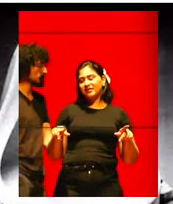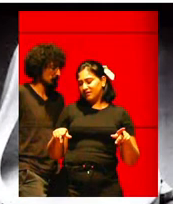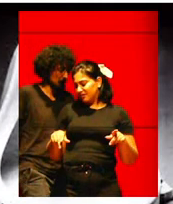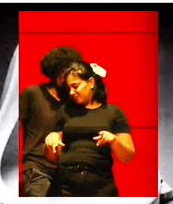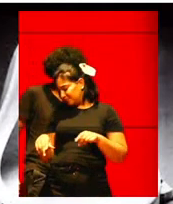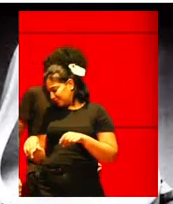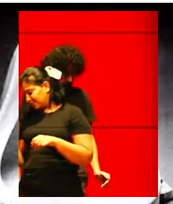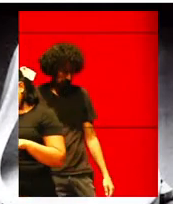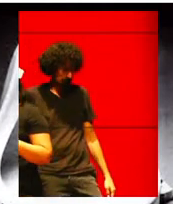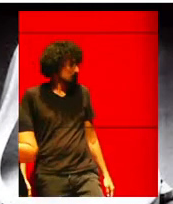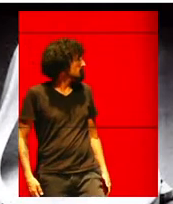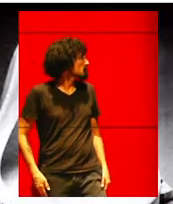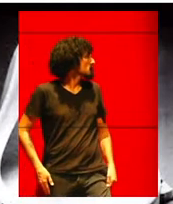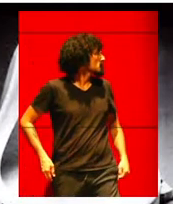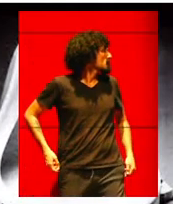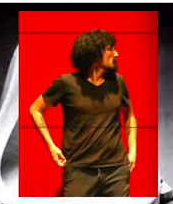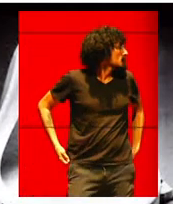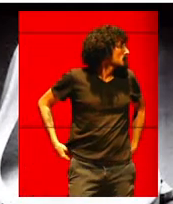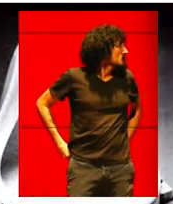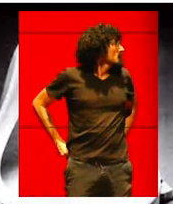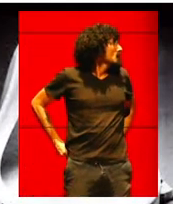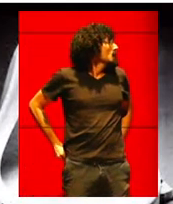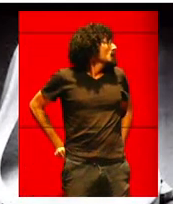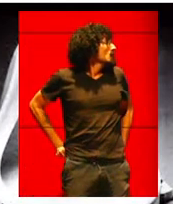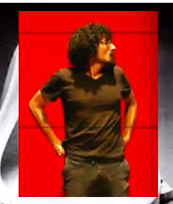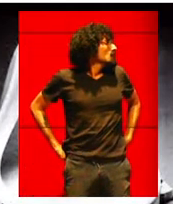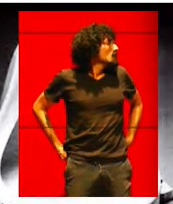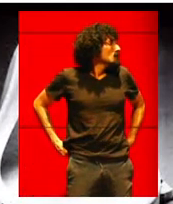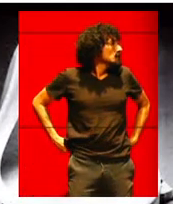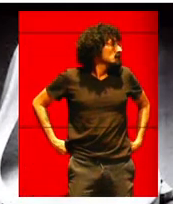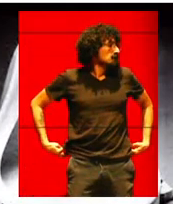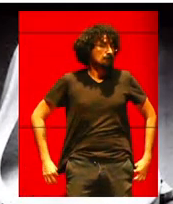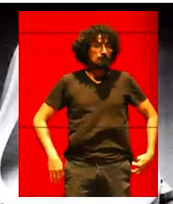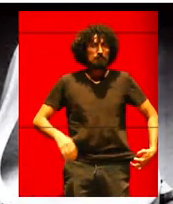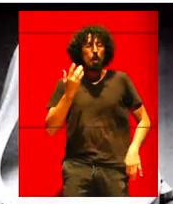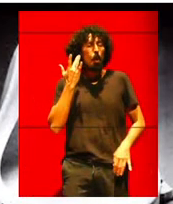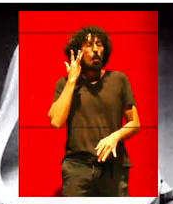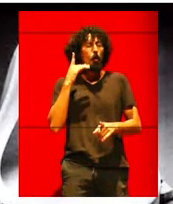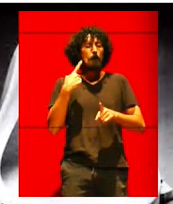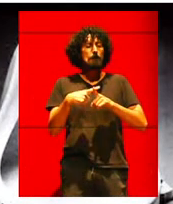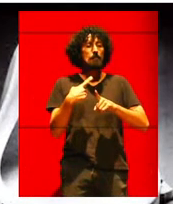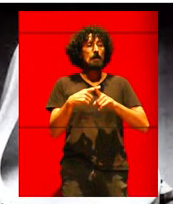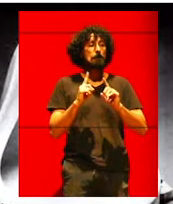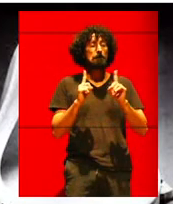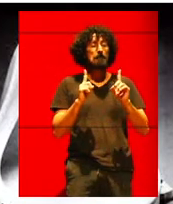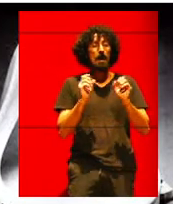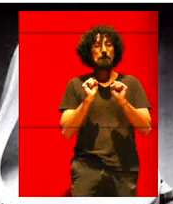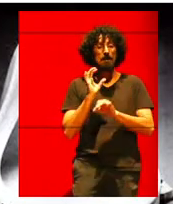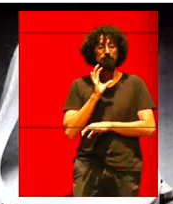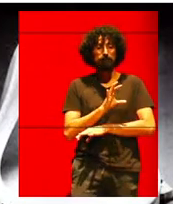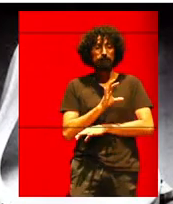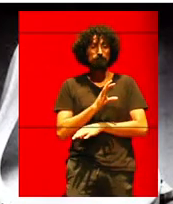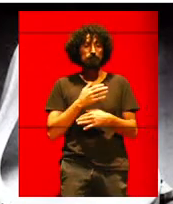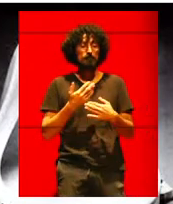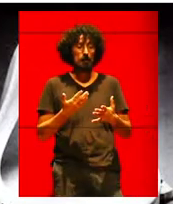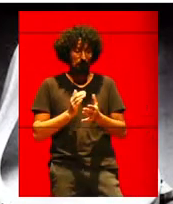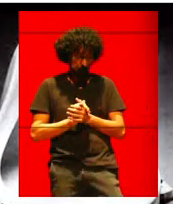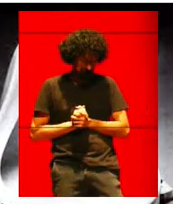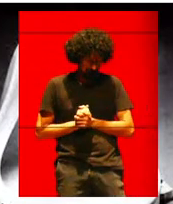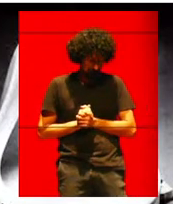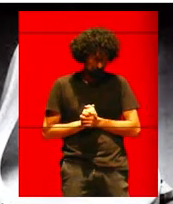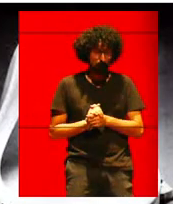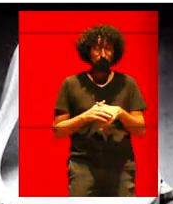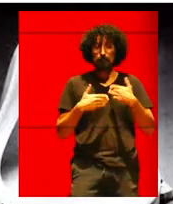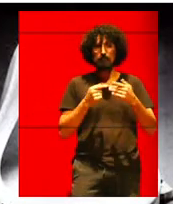é? Uma barata. Esse autor adorava barata. Não sei porquê, mas ele gostava. Então, permaneceu aí sem estar distorcido.